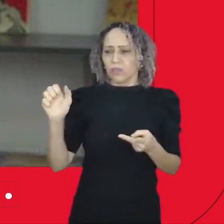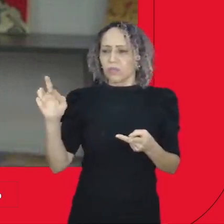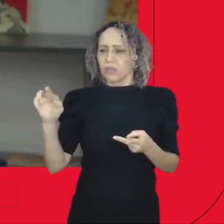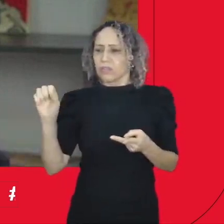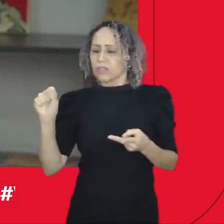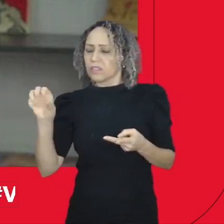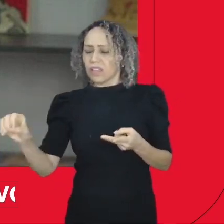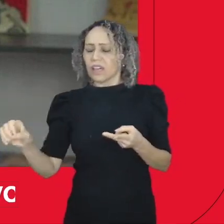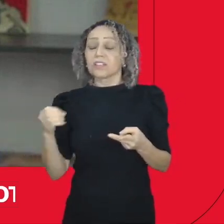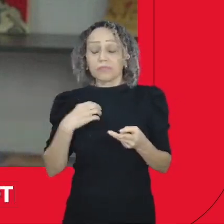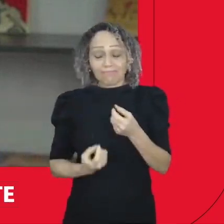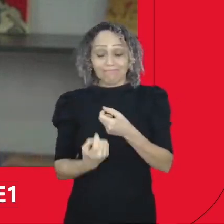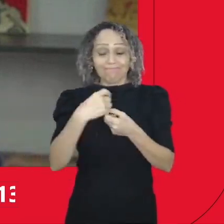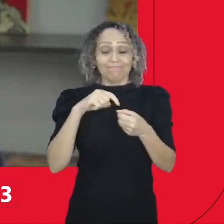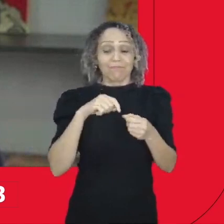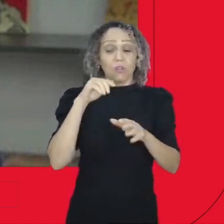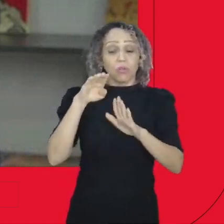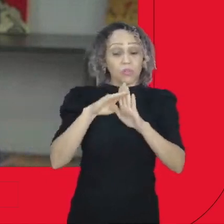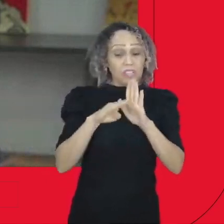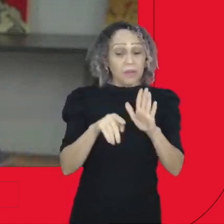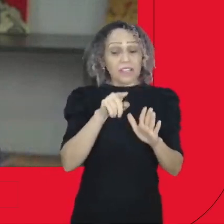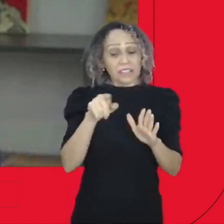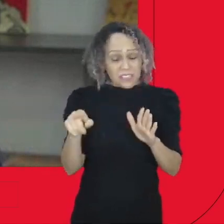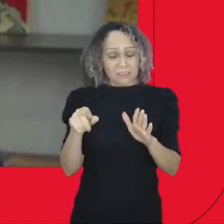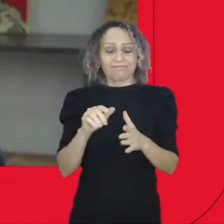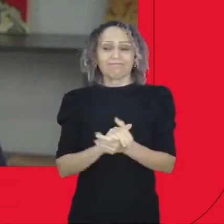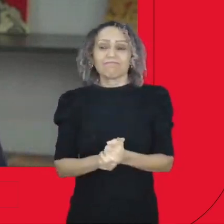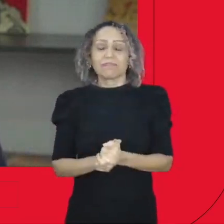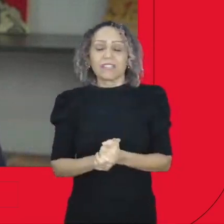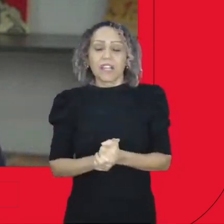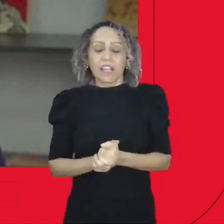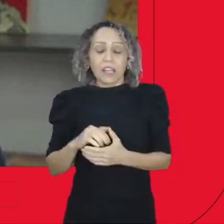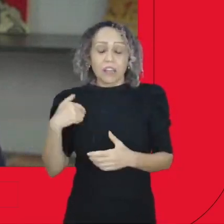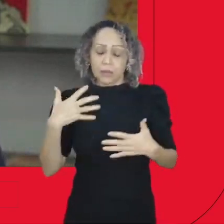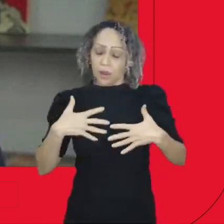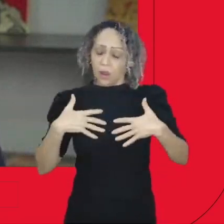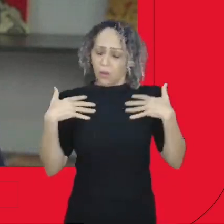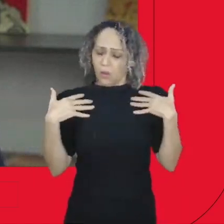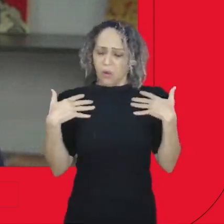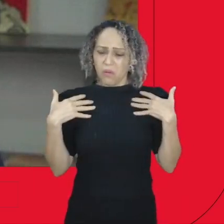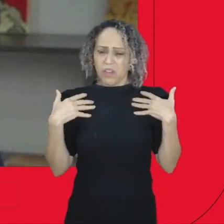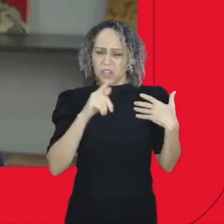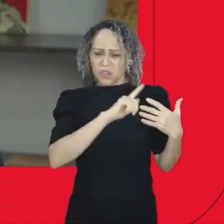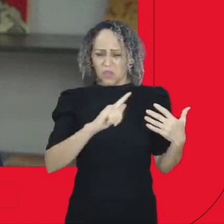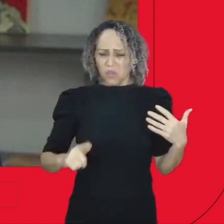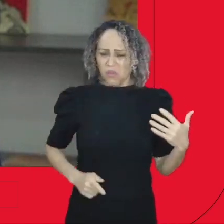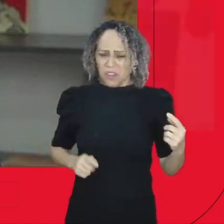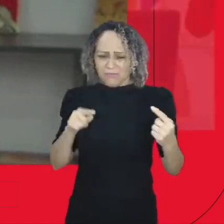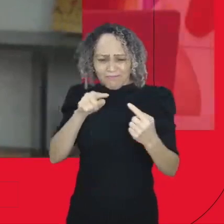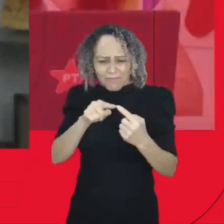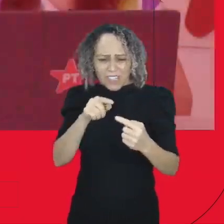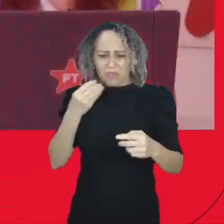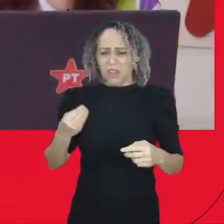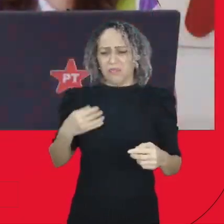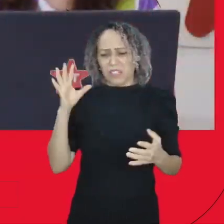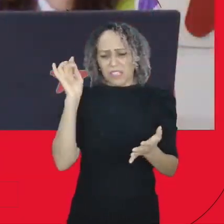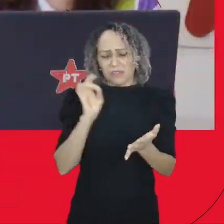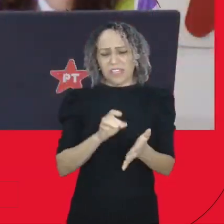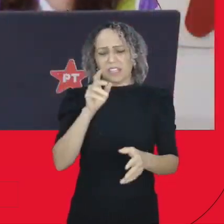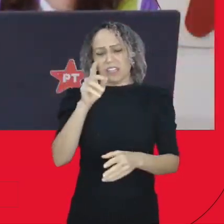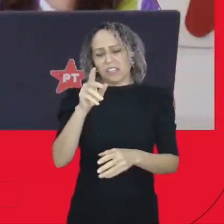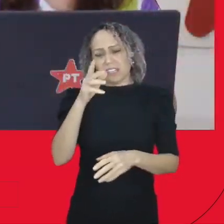uma parceria e não um atrapalho. É desta forma, Amanda, que eu vou recuperar com muito orgulho o legado